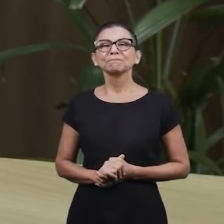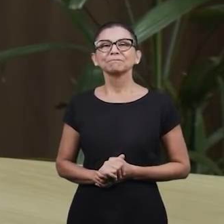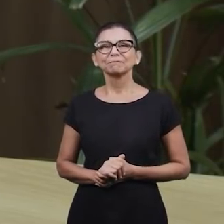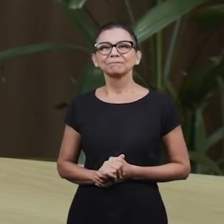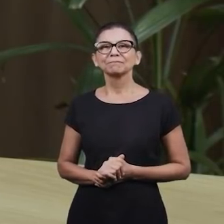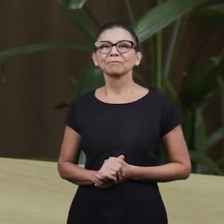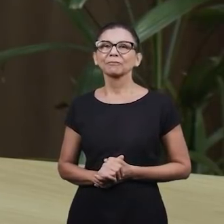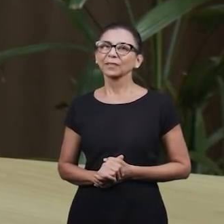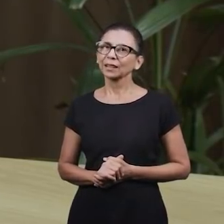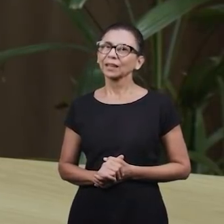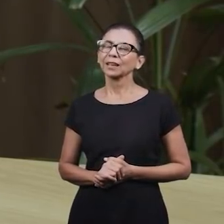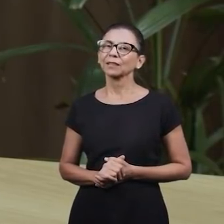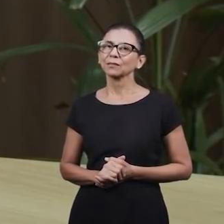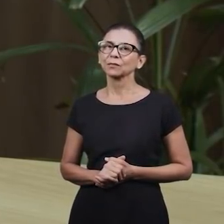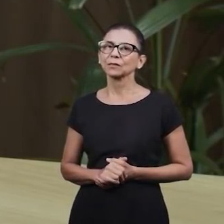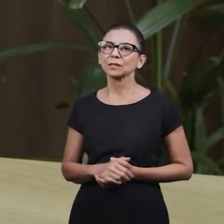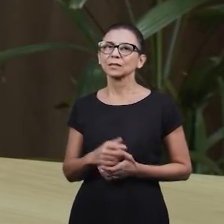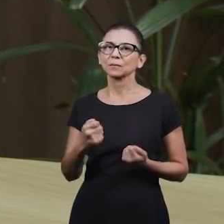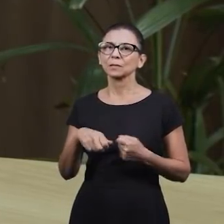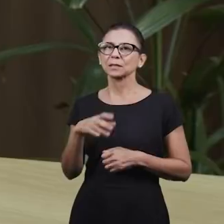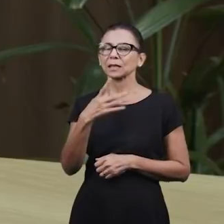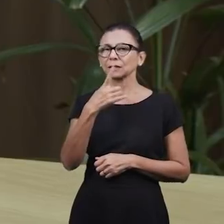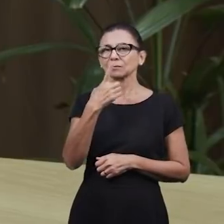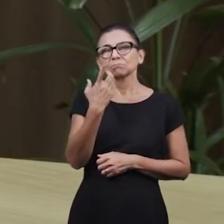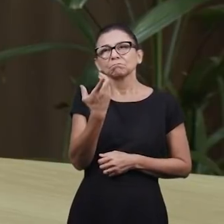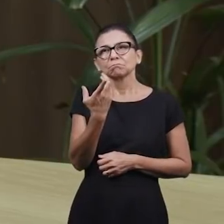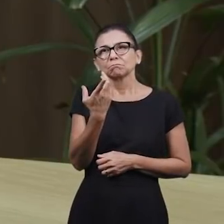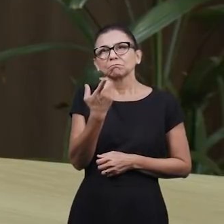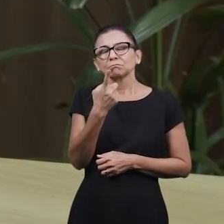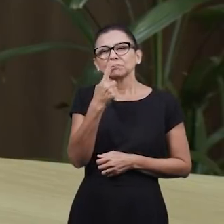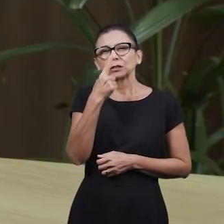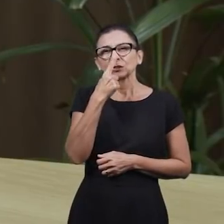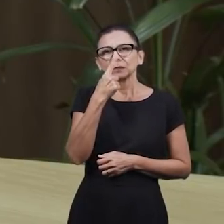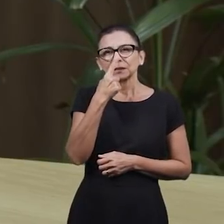está intimamente ligado com esse alcance que a pessoa teve.